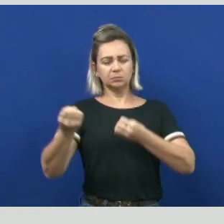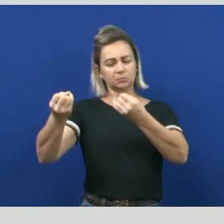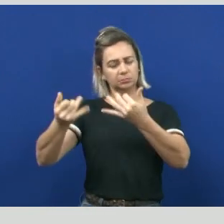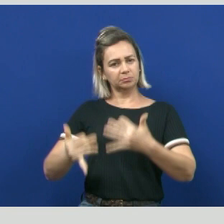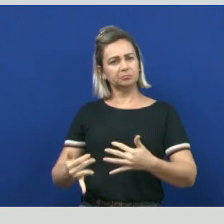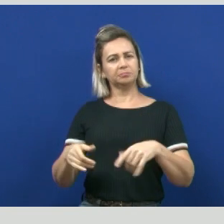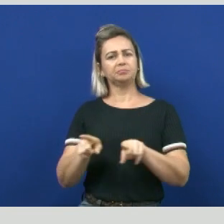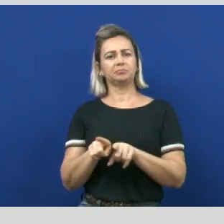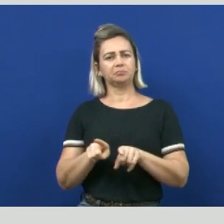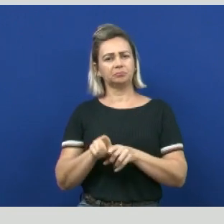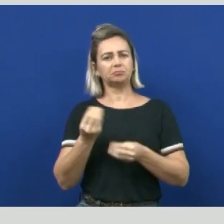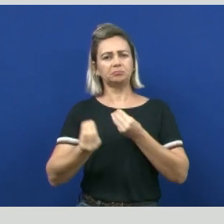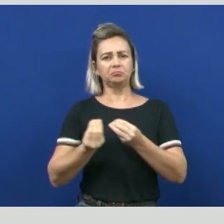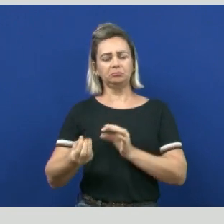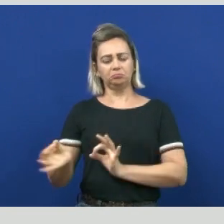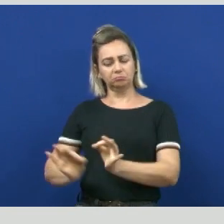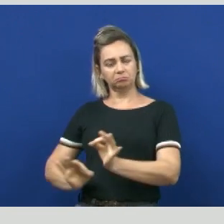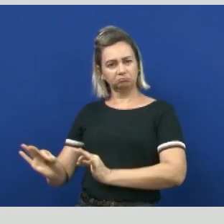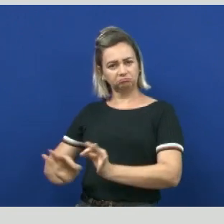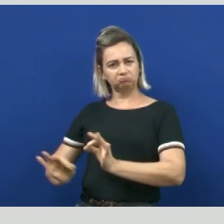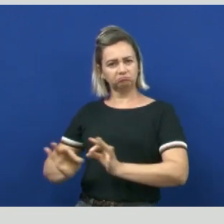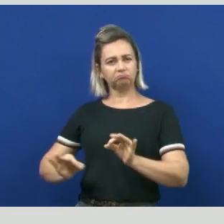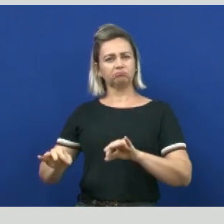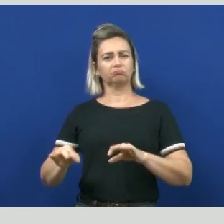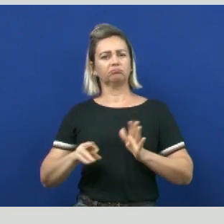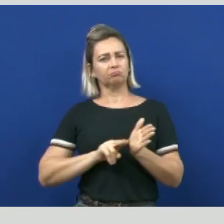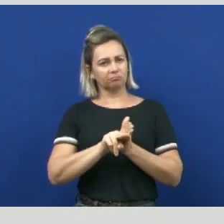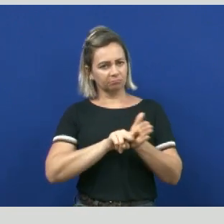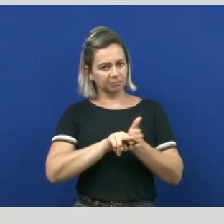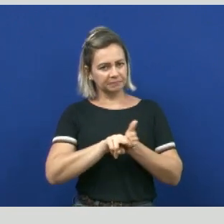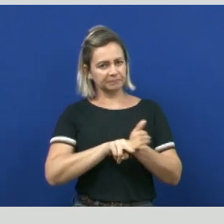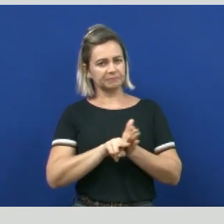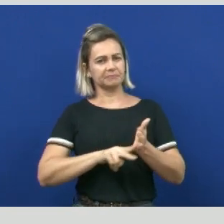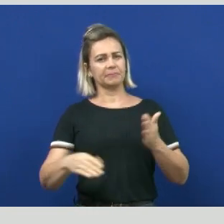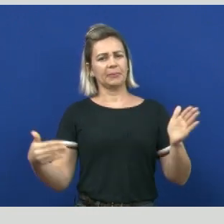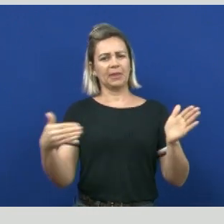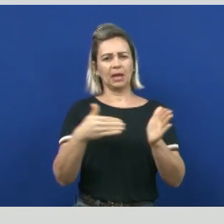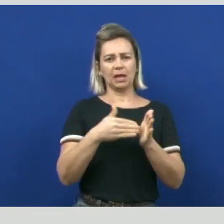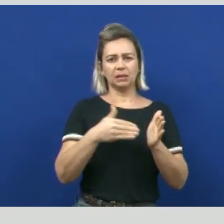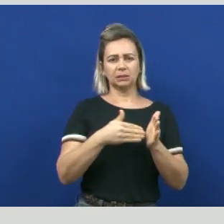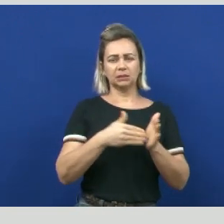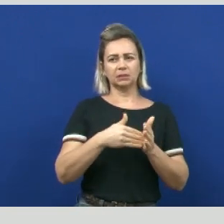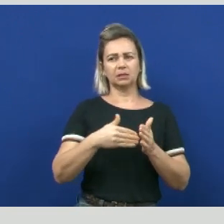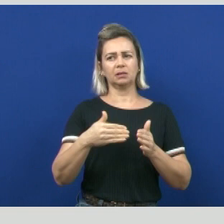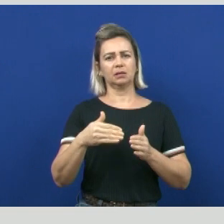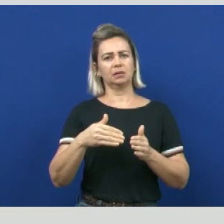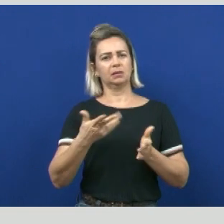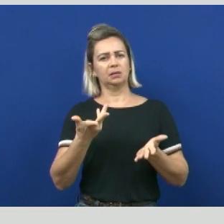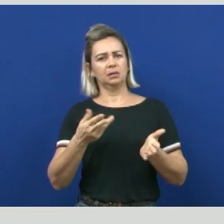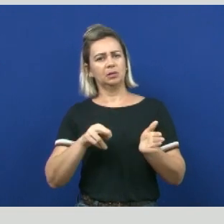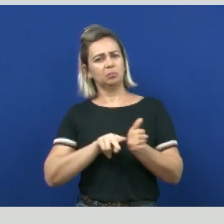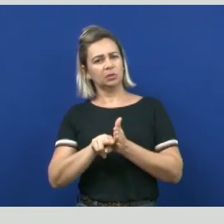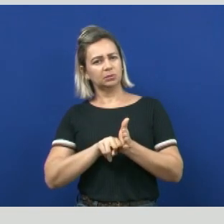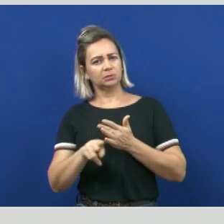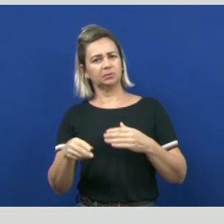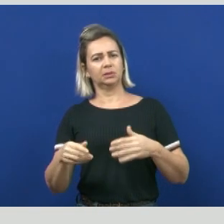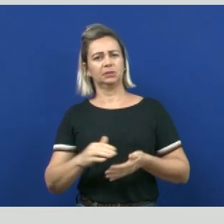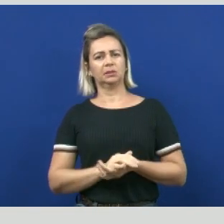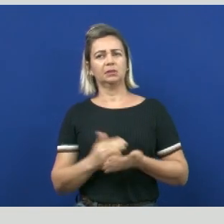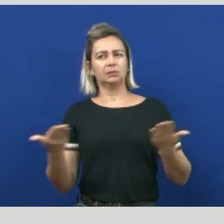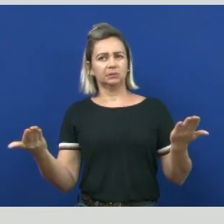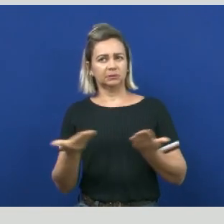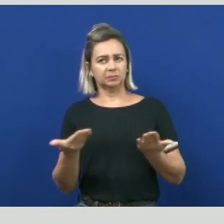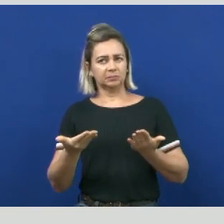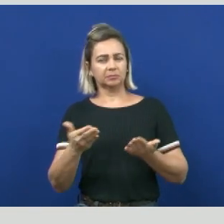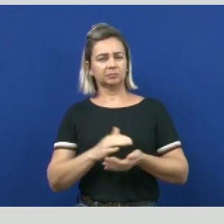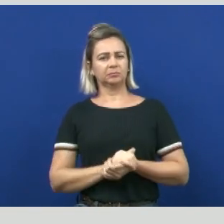Falamos sobre os níveis de organização biológica, né? Desde átomos, chegando até biosfera. E agora a